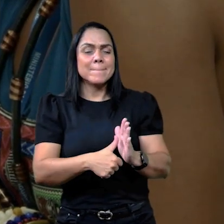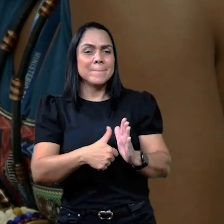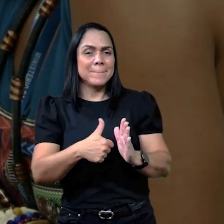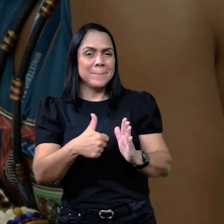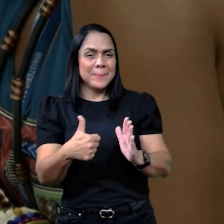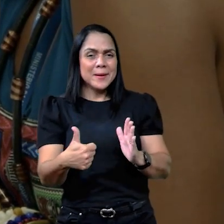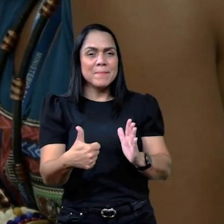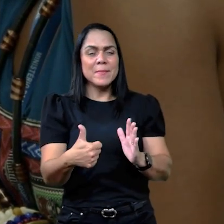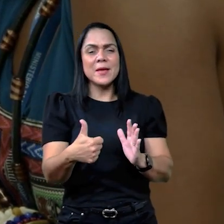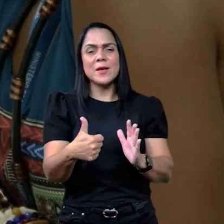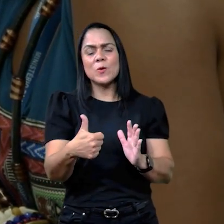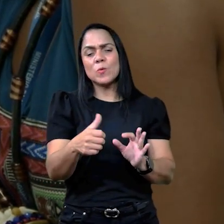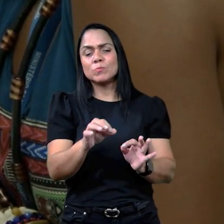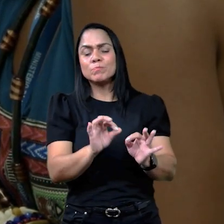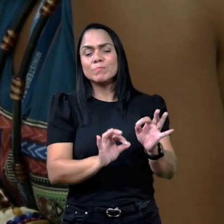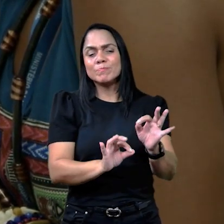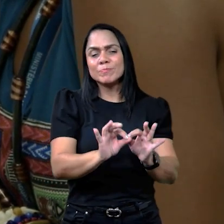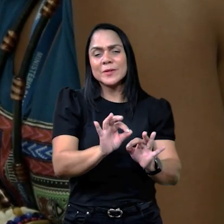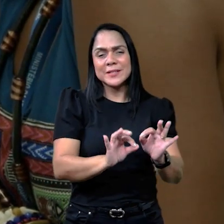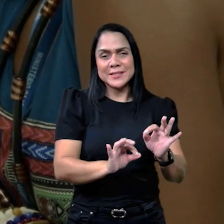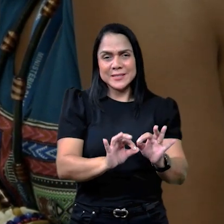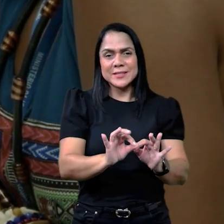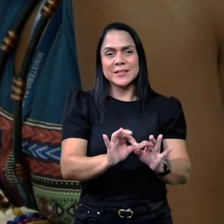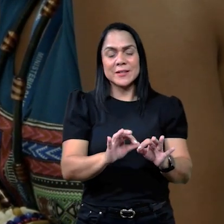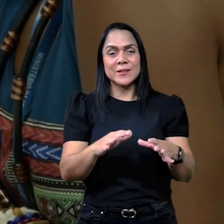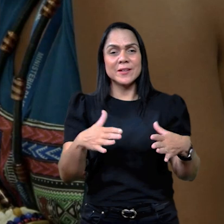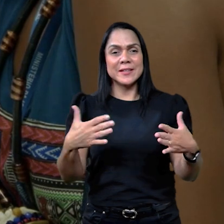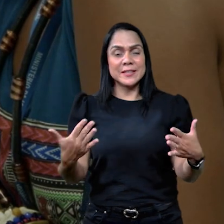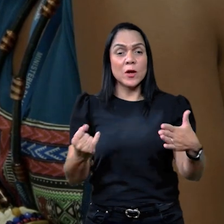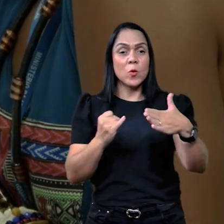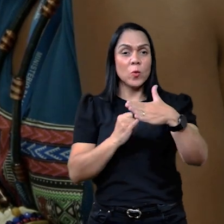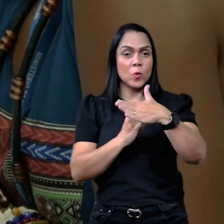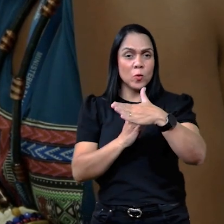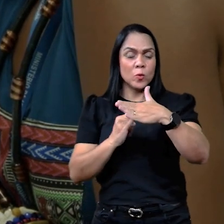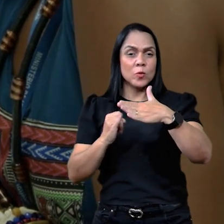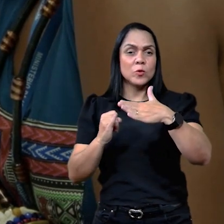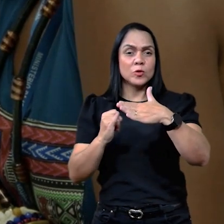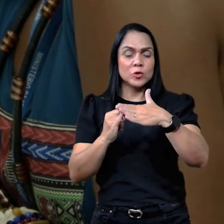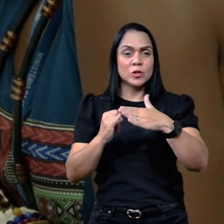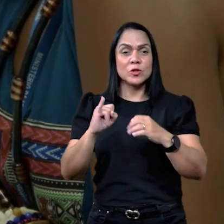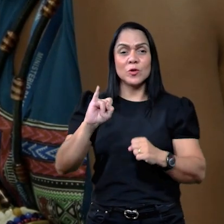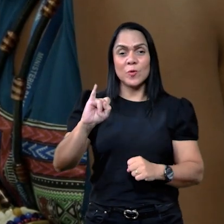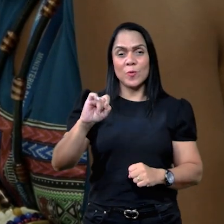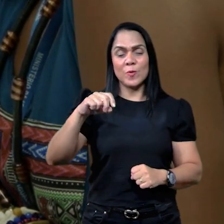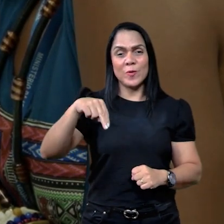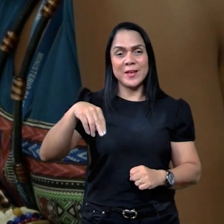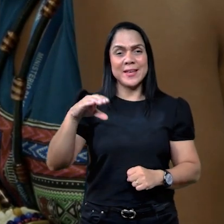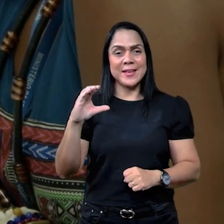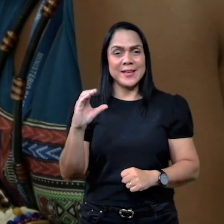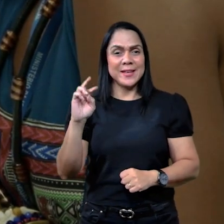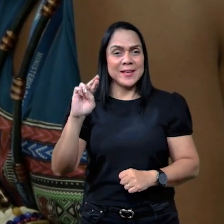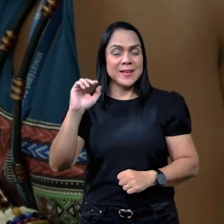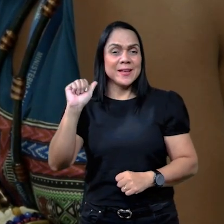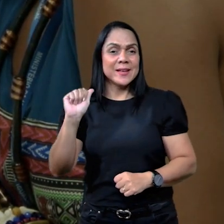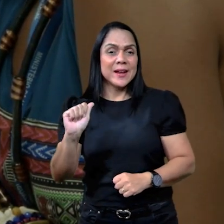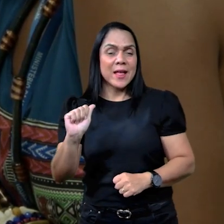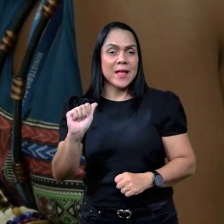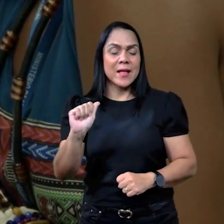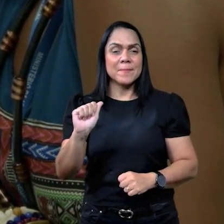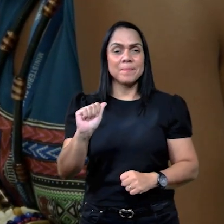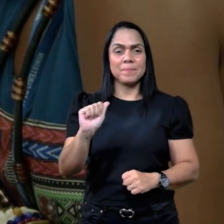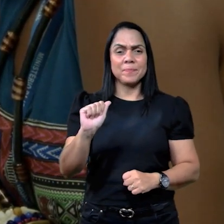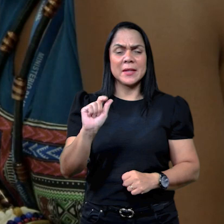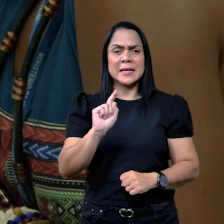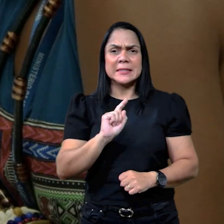primeiro passo para a regularização fundiária. Então, o Instituto Nacional de Colonização e Reforma Agrária, o INCRA, ele